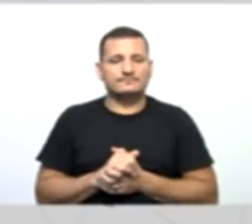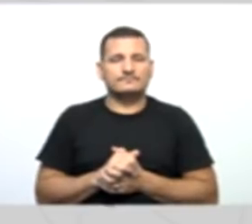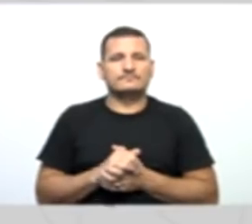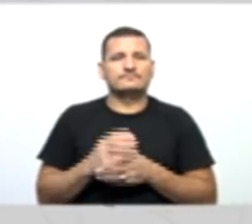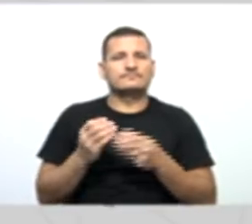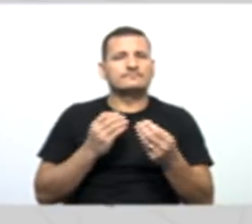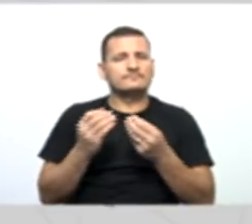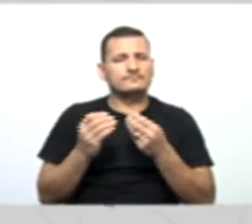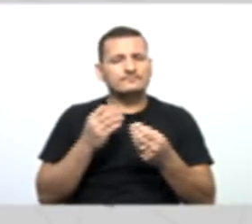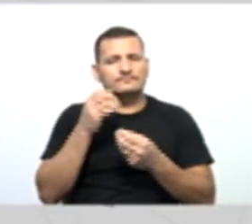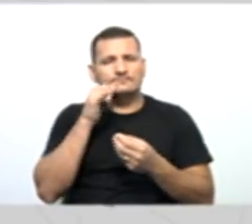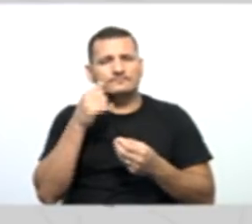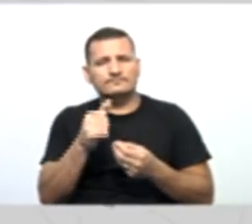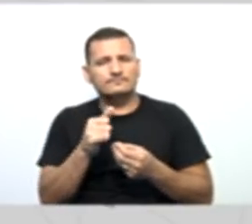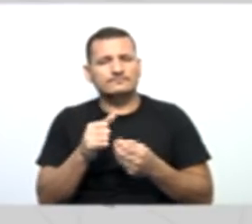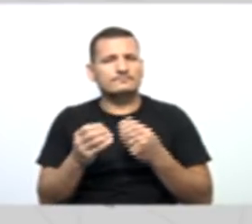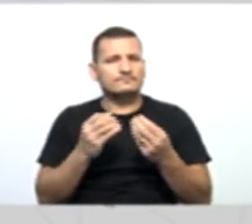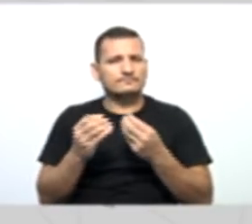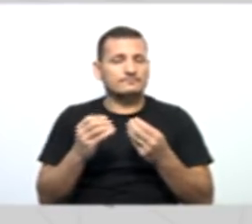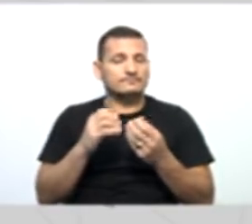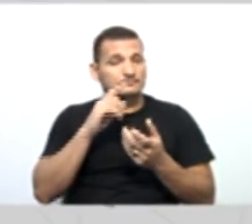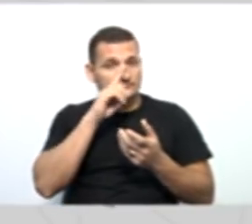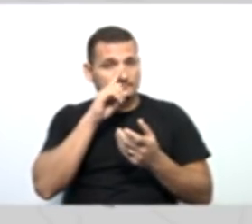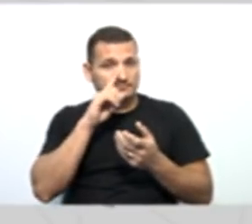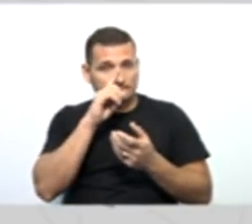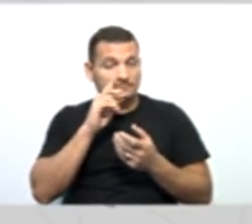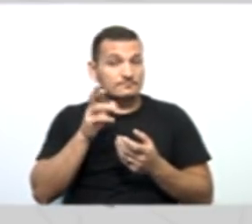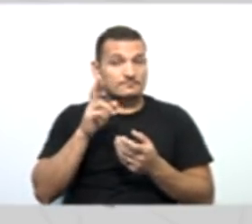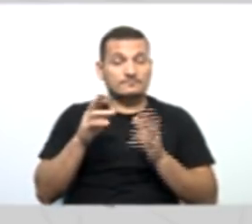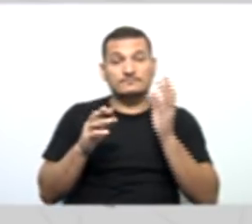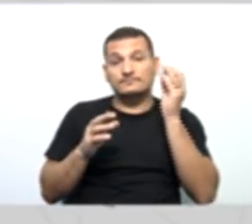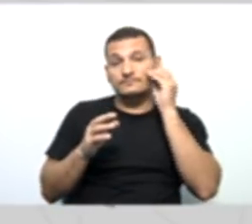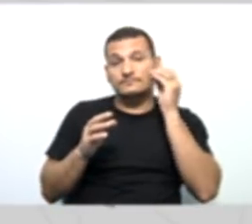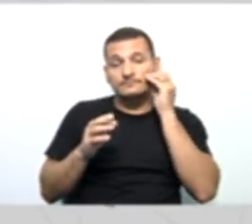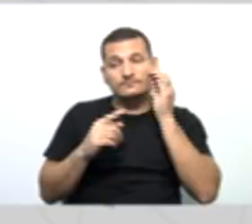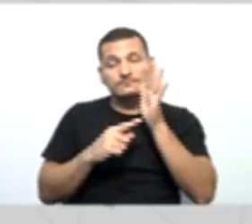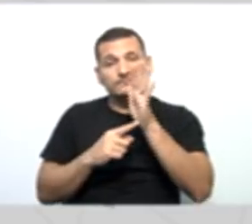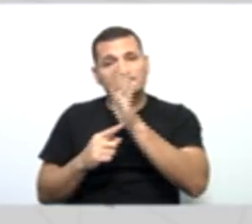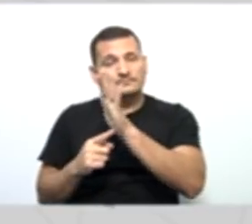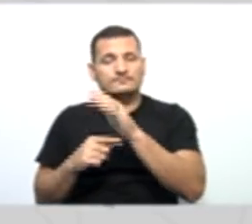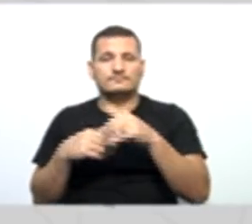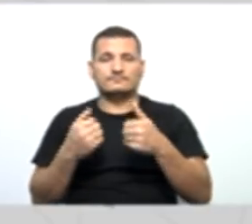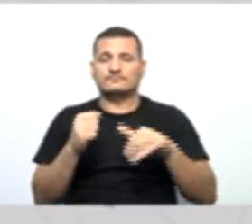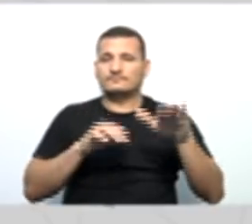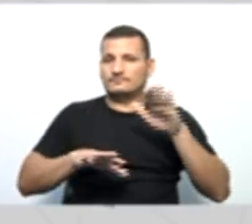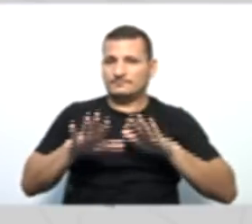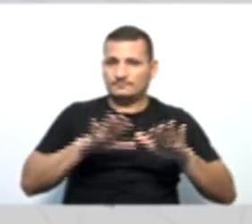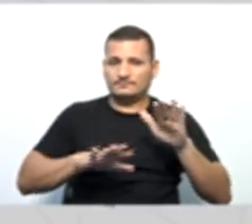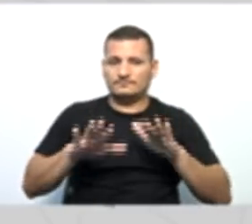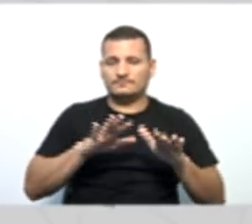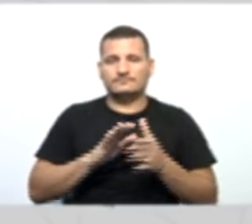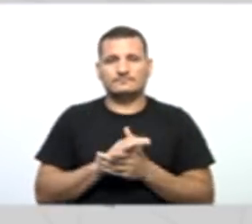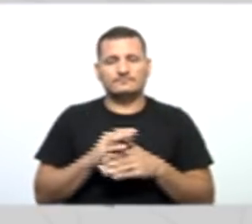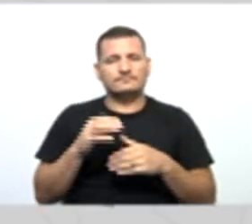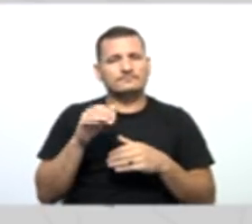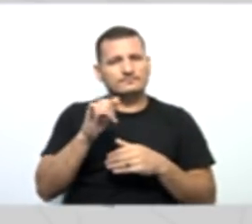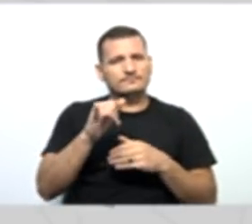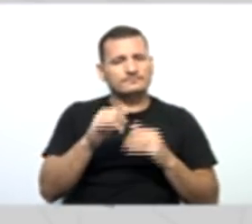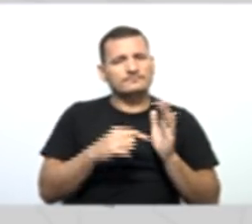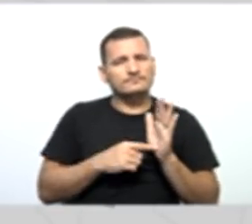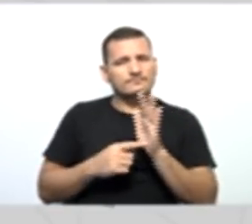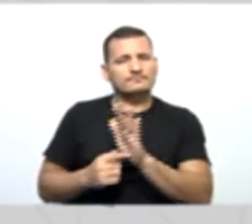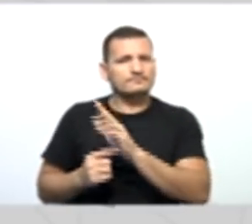de vítimas de choque elétrico pode colocar em perigo quem vai tentar ajudar, hein? Muito cuidado com isso. Quando você for socorrer alguém que